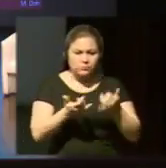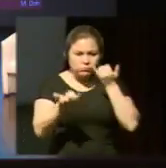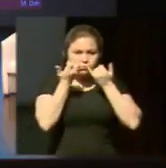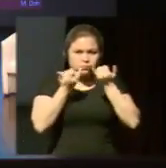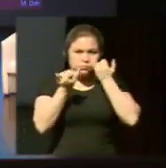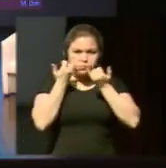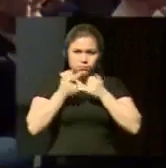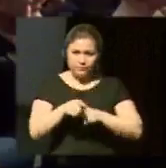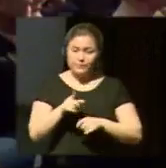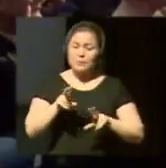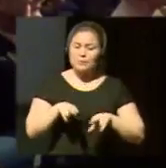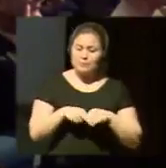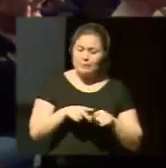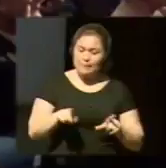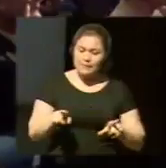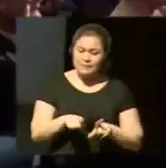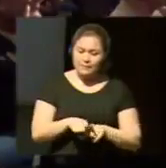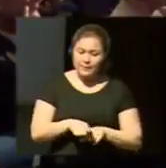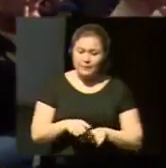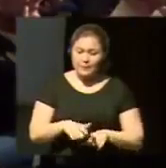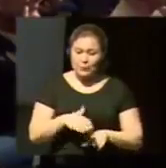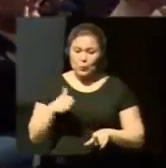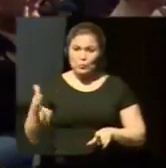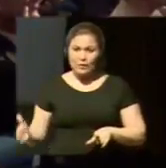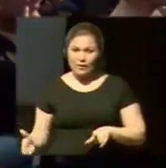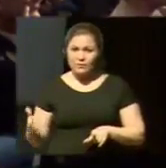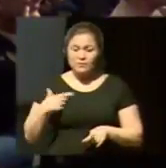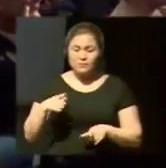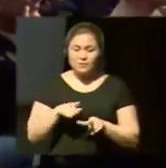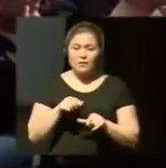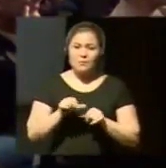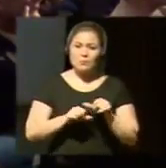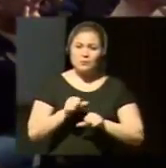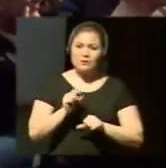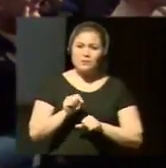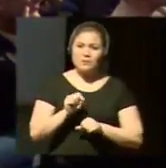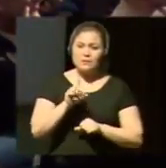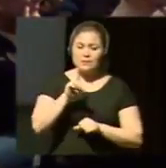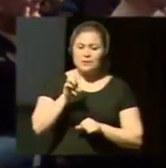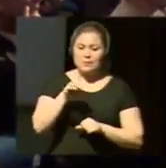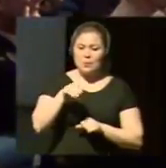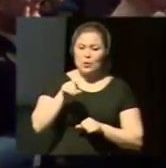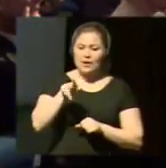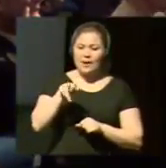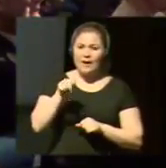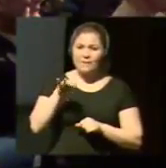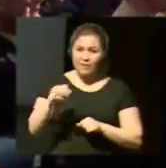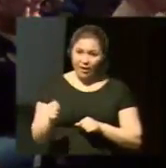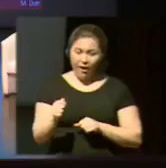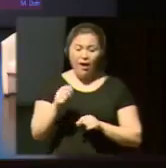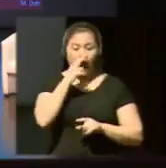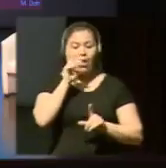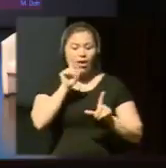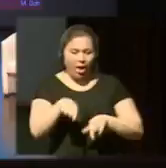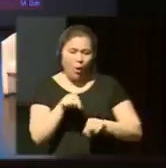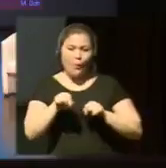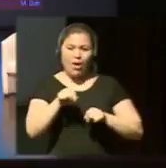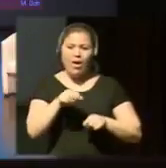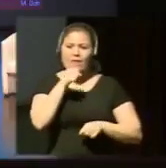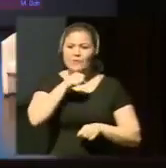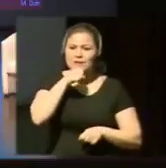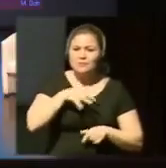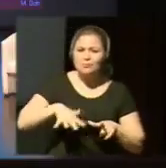assim por diante. Por outro lado, nós temos a mudança demográfica, ou seja, nós temos um envelhecimento da